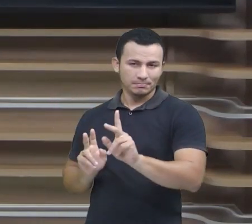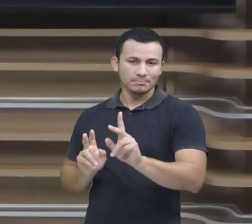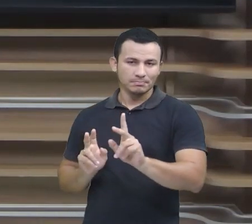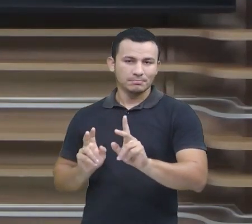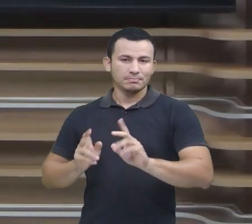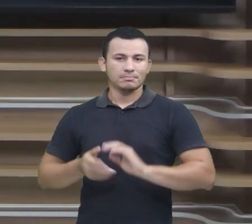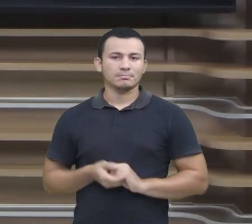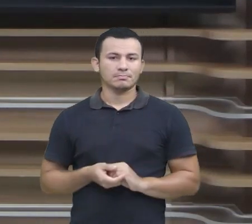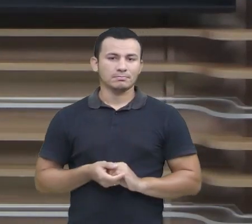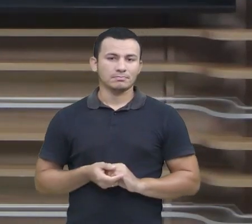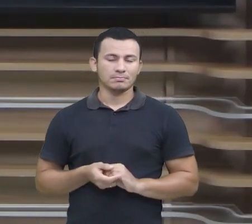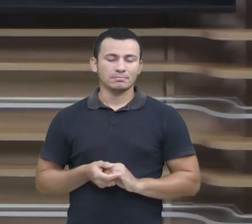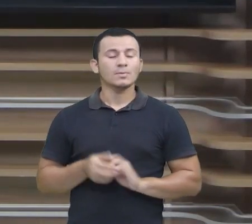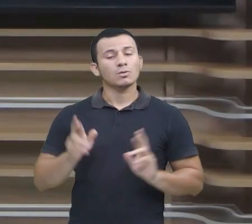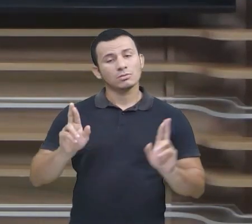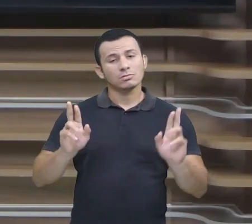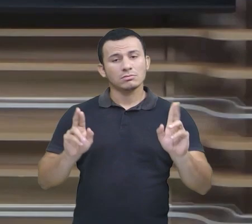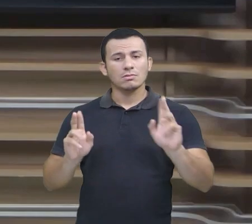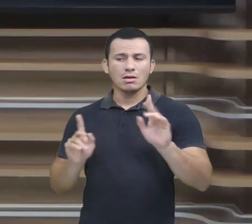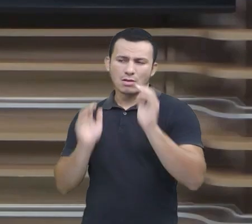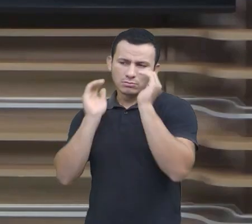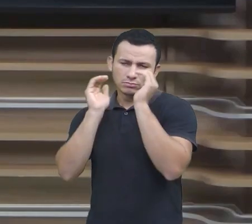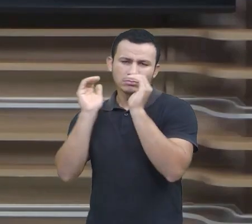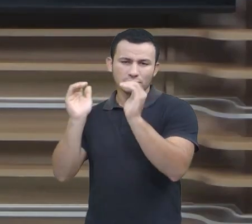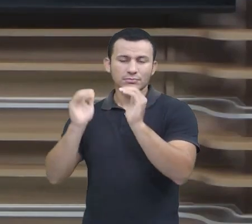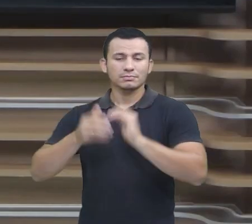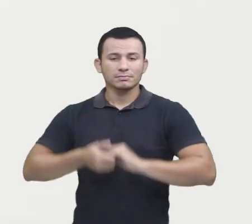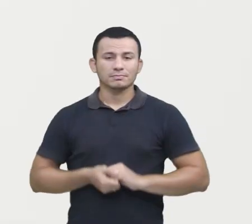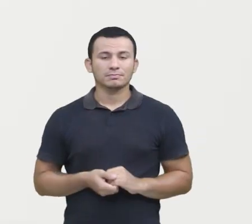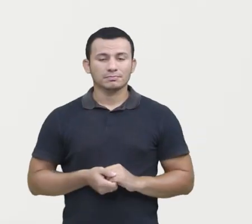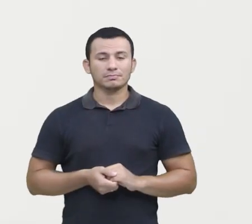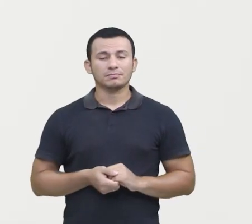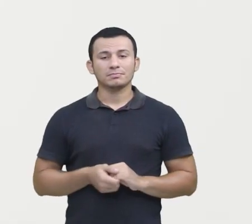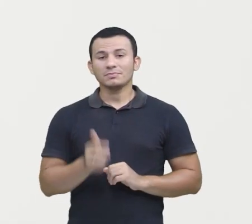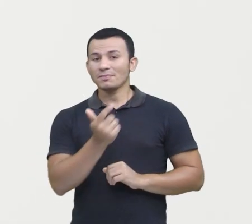de maneiras especiais. Vamos lá desvendar mais um pouquinho?